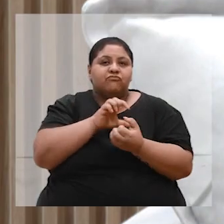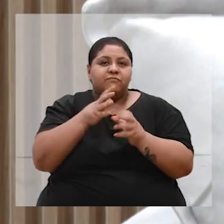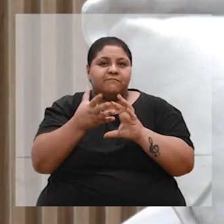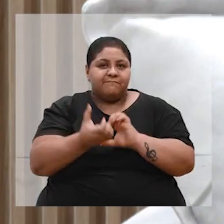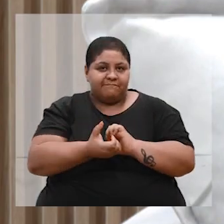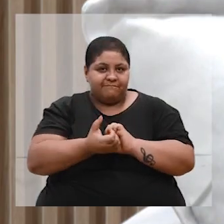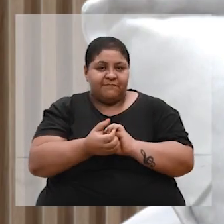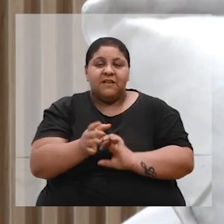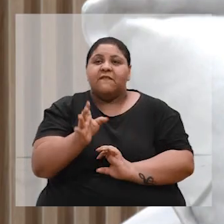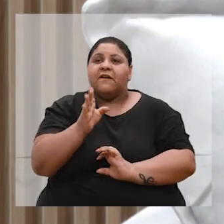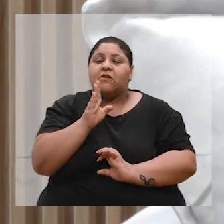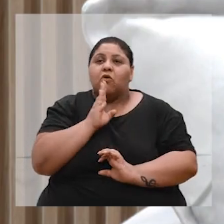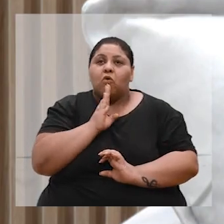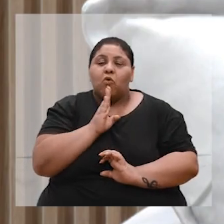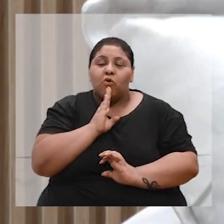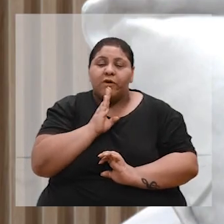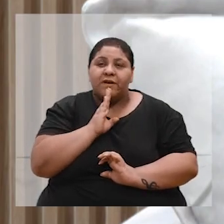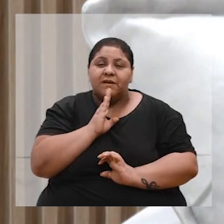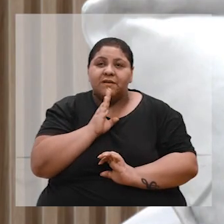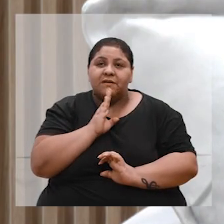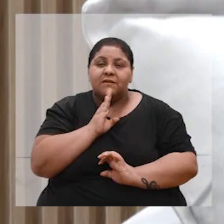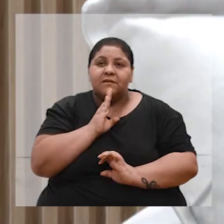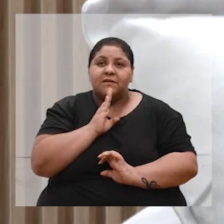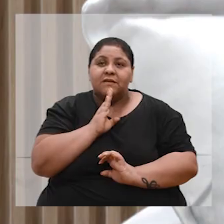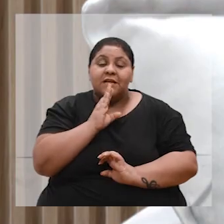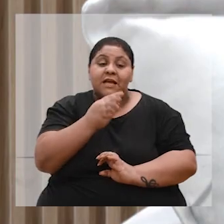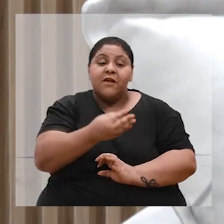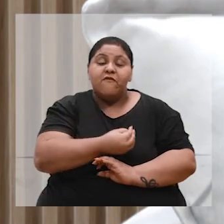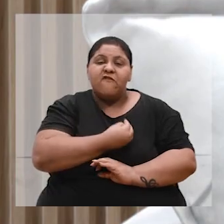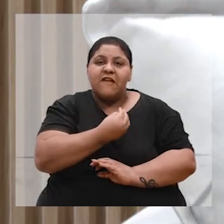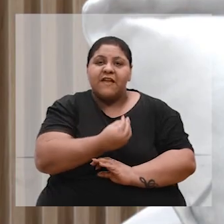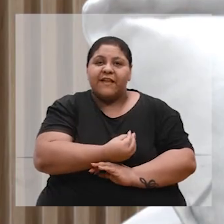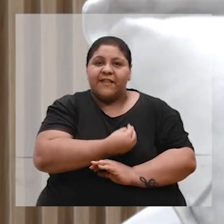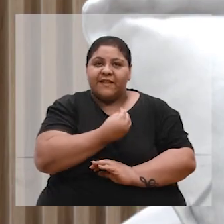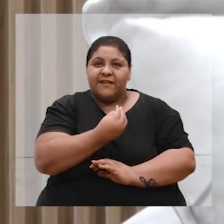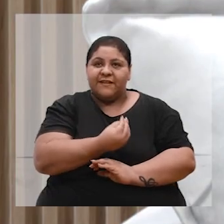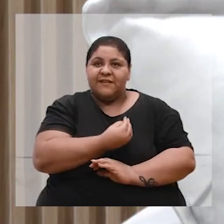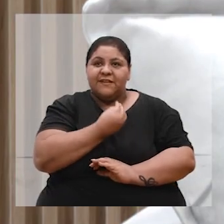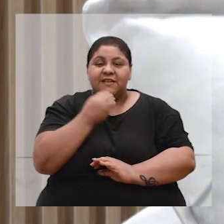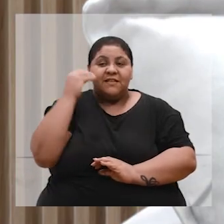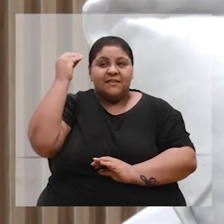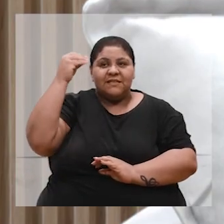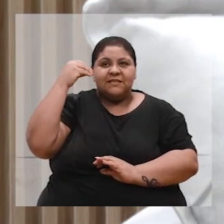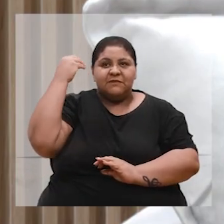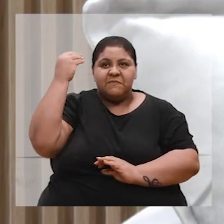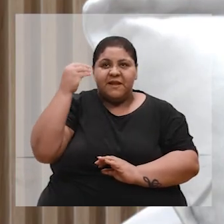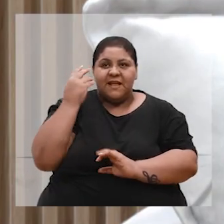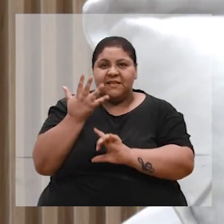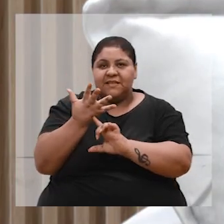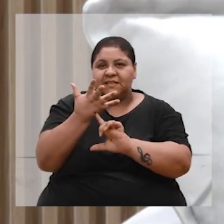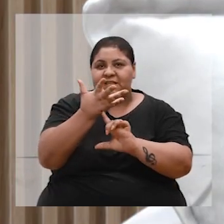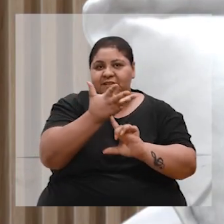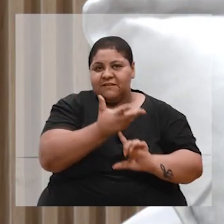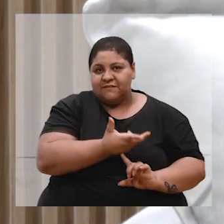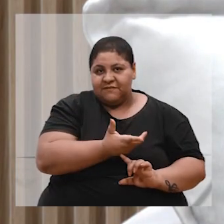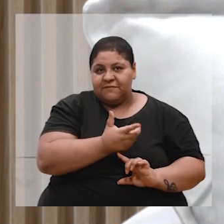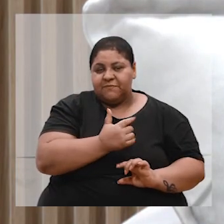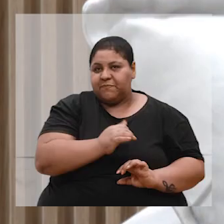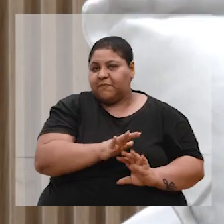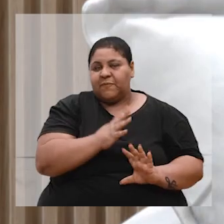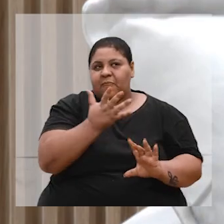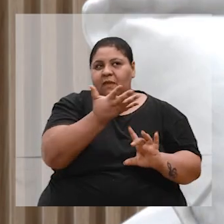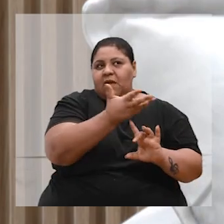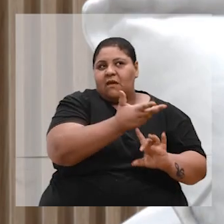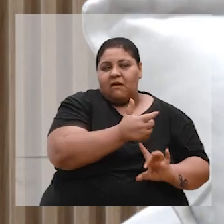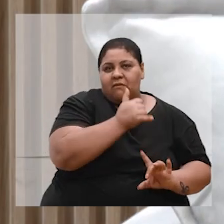artísticas. Ele vai conhecer e ele vai vivenciar essas experiências artísticas. Então,